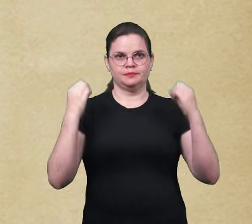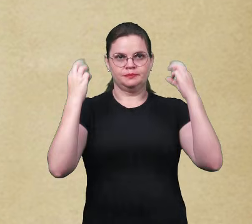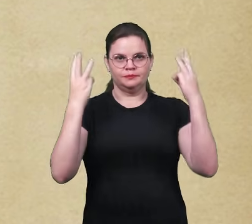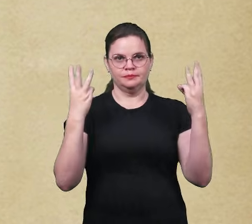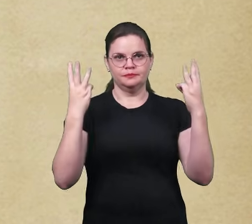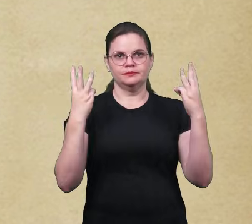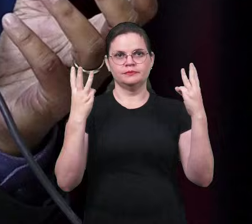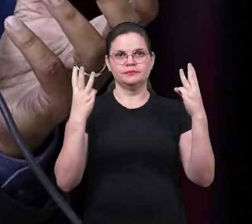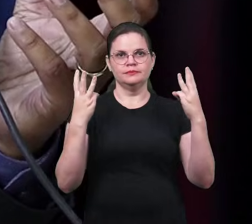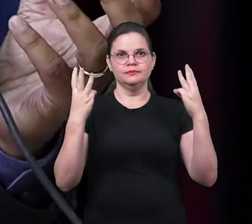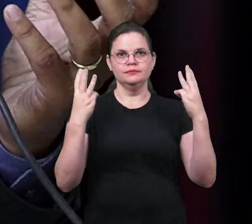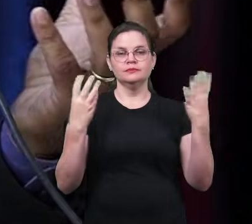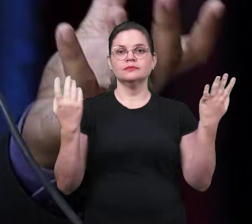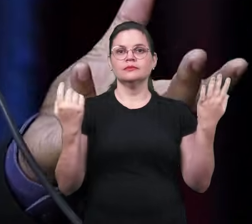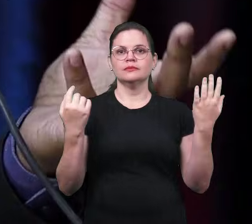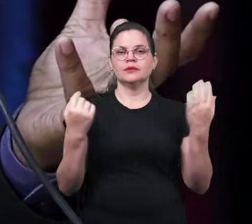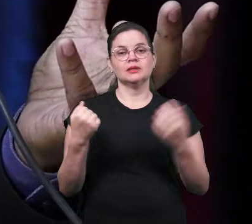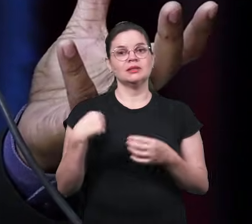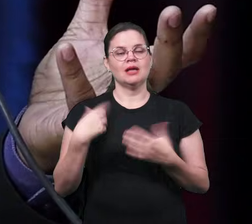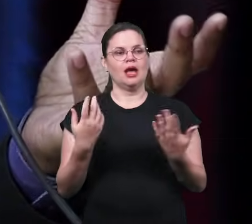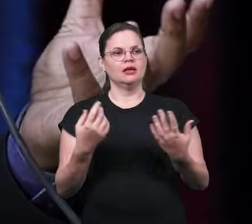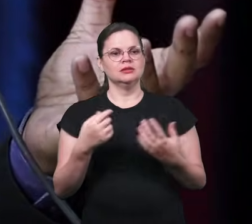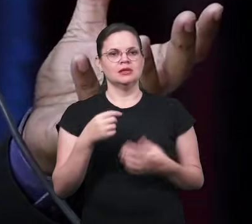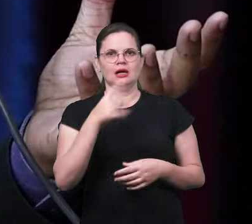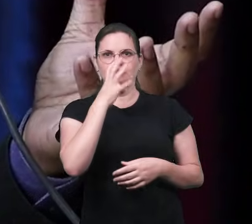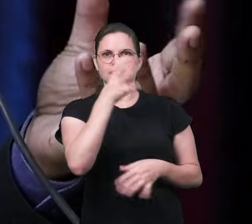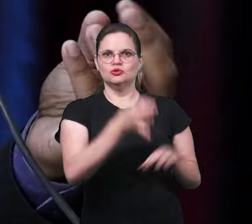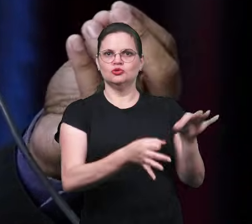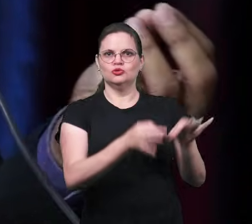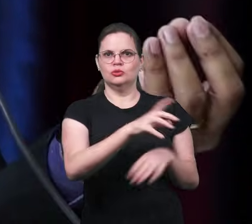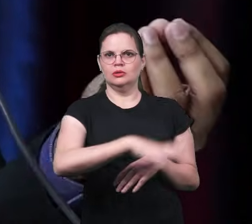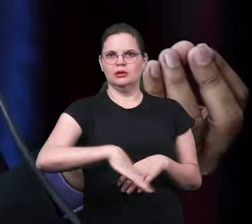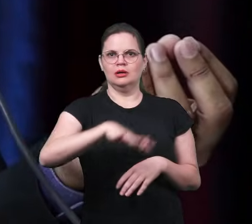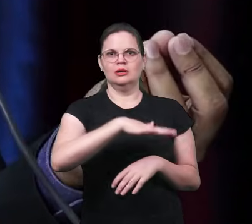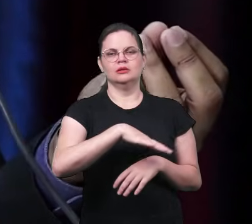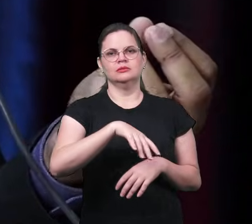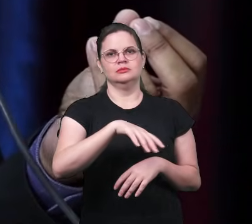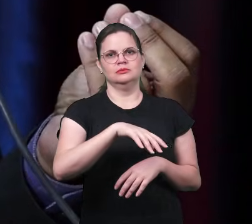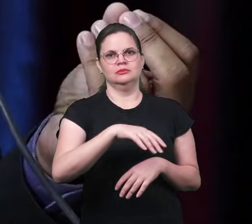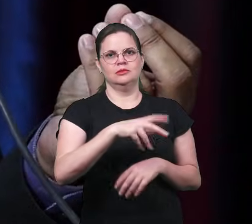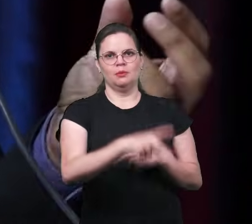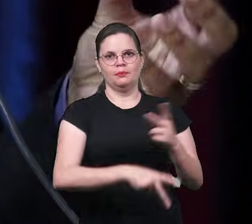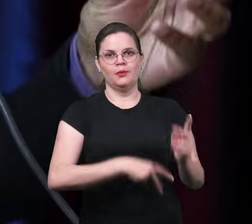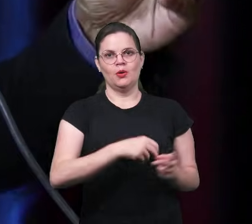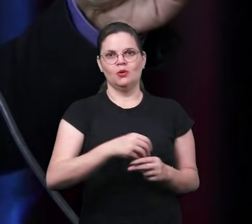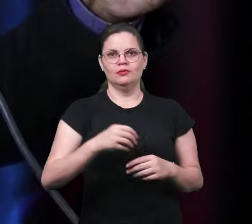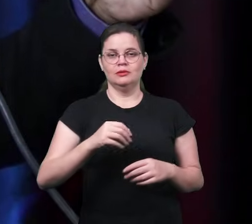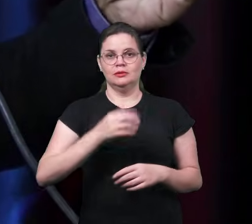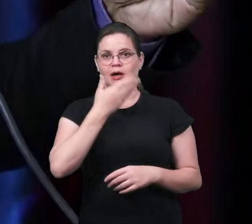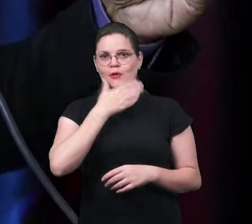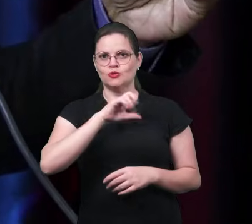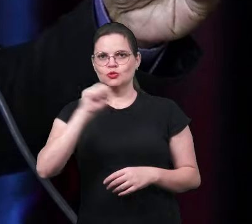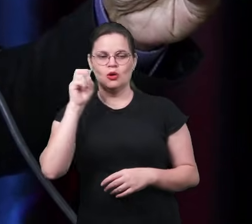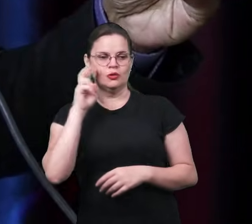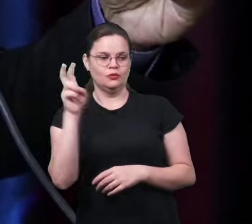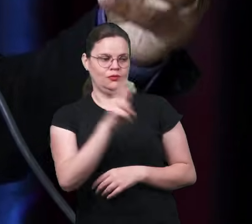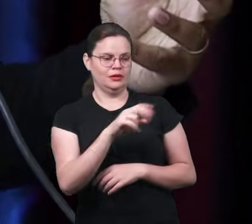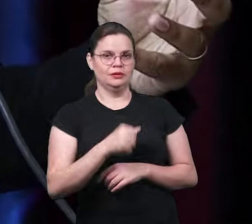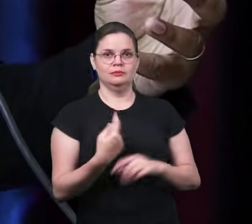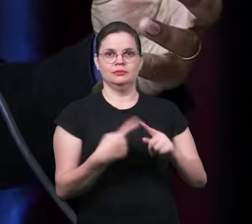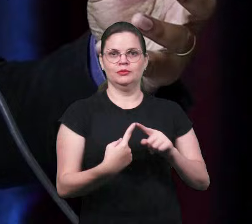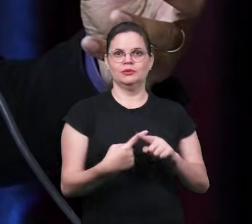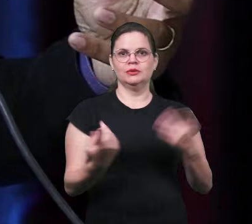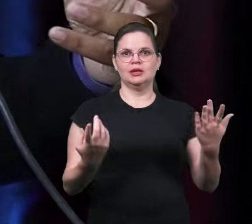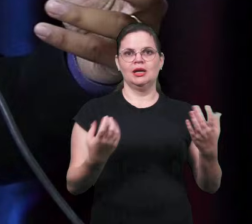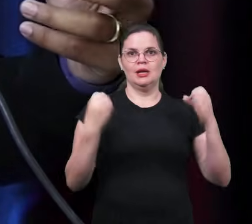Jétro vê Moisés julgando o povo. Quer dizer, Moisés se colocava